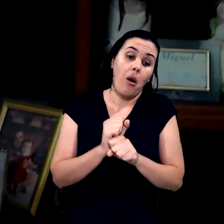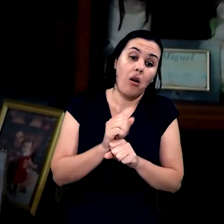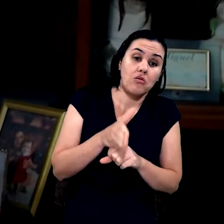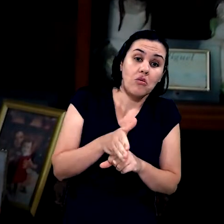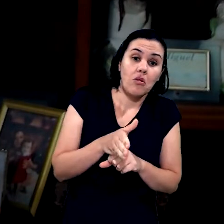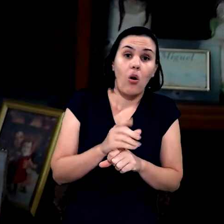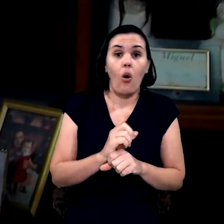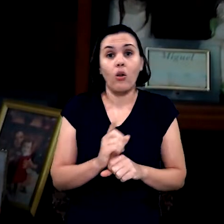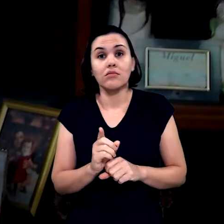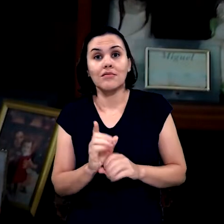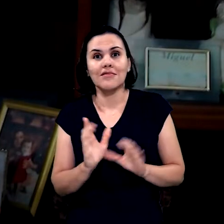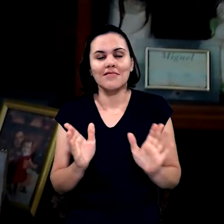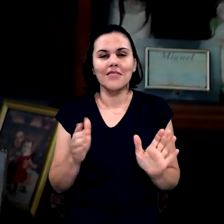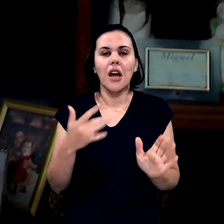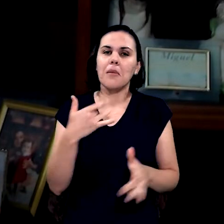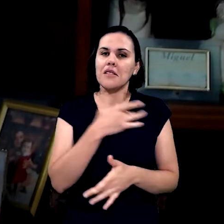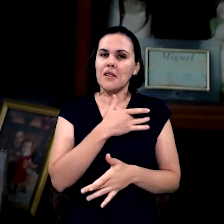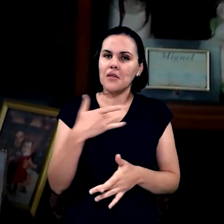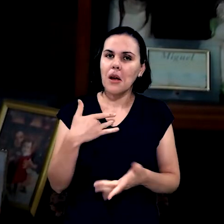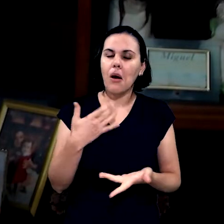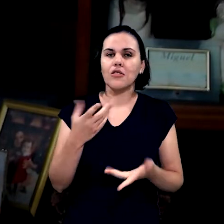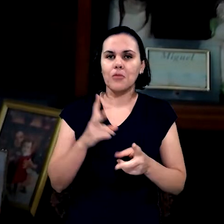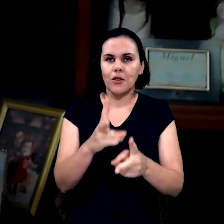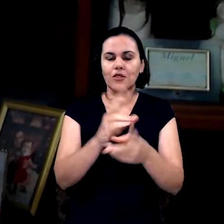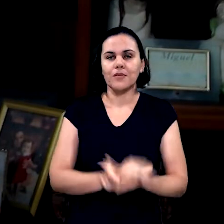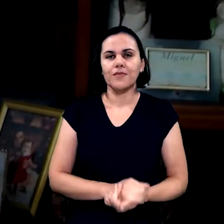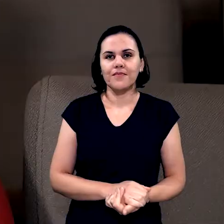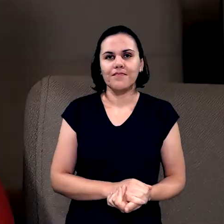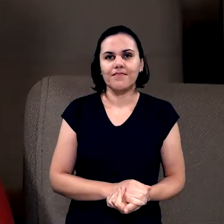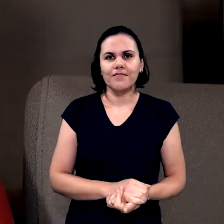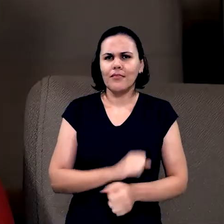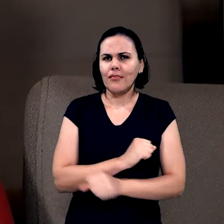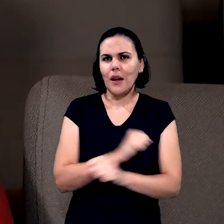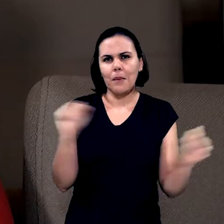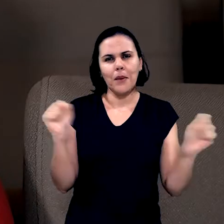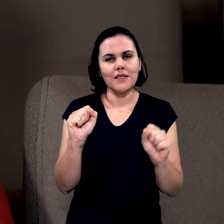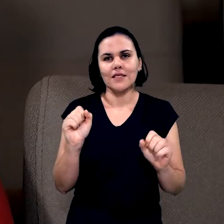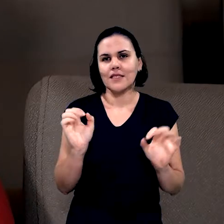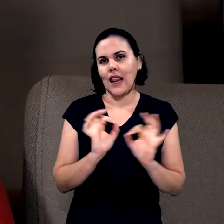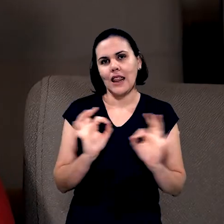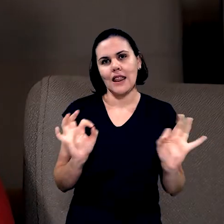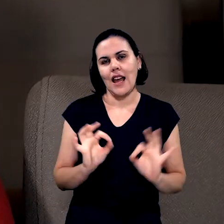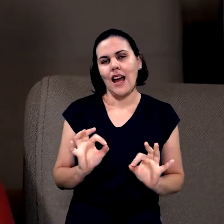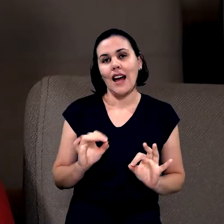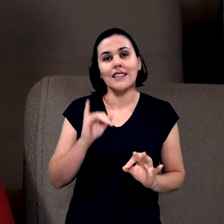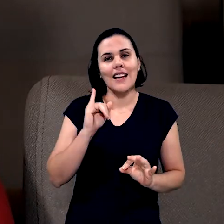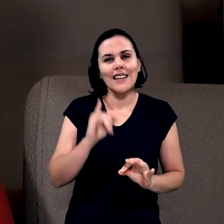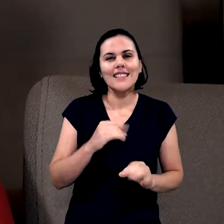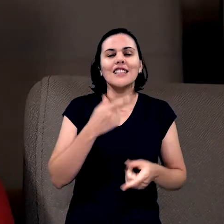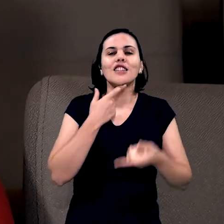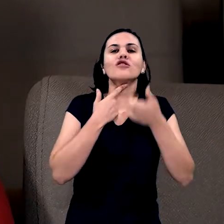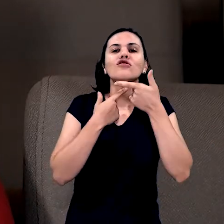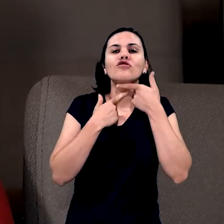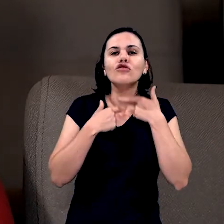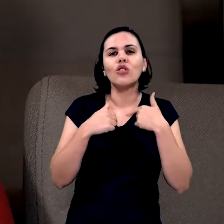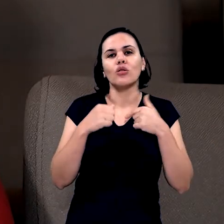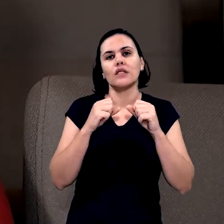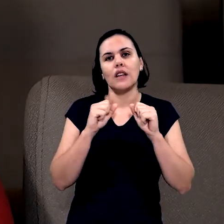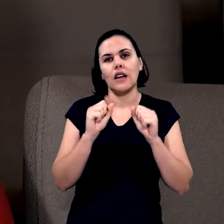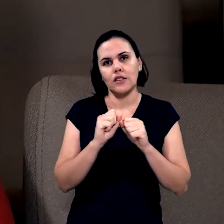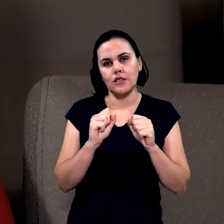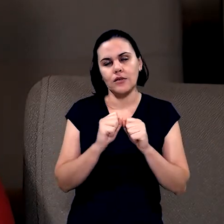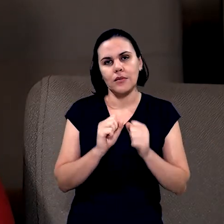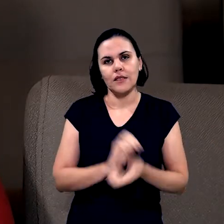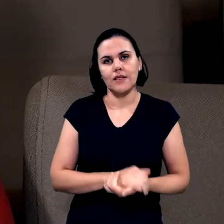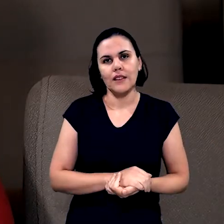achar que eu posso ir, me dando bastante saúde para eu continuar. Nada é impossível quando se tem força de